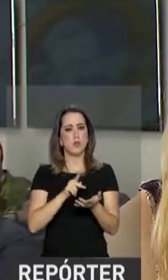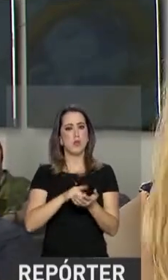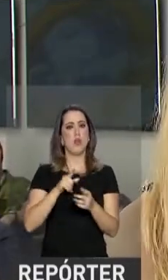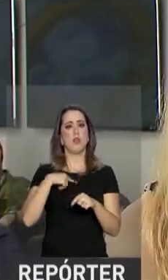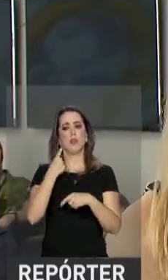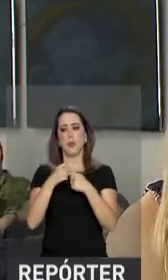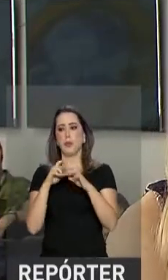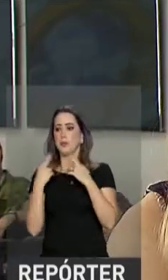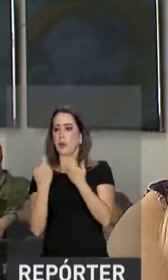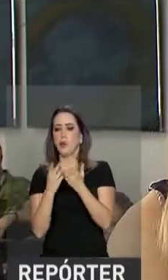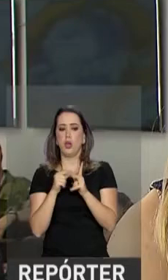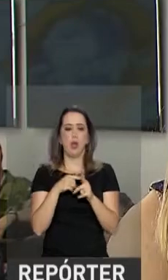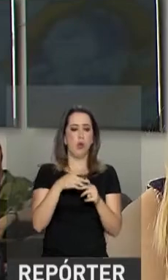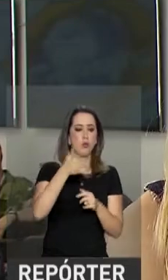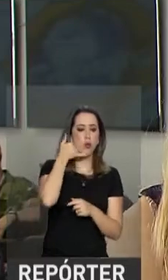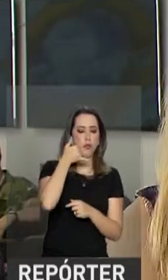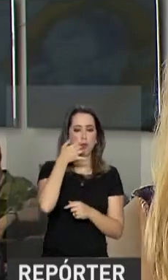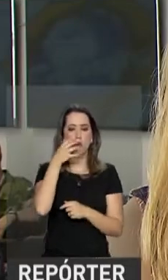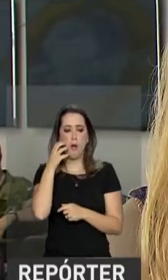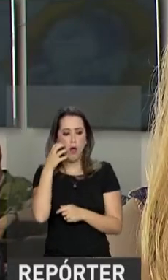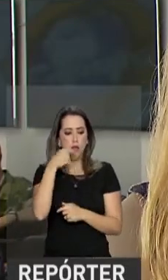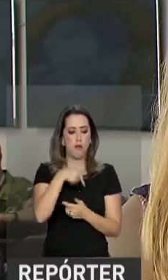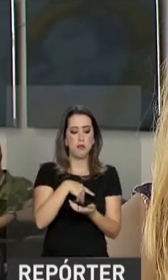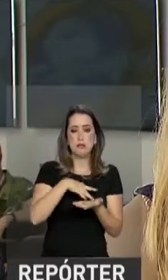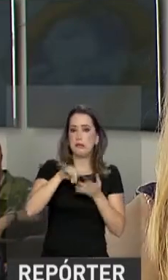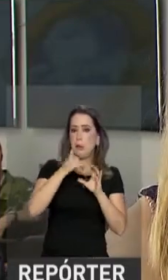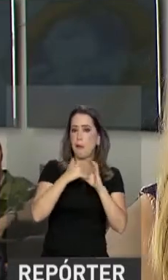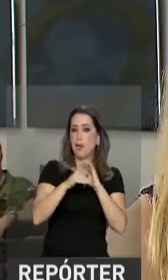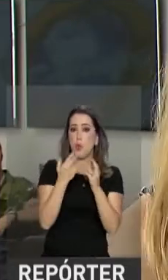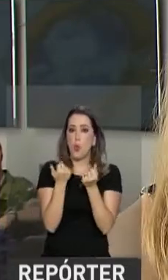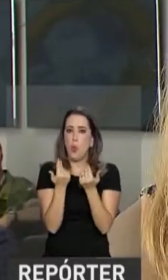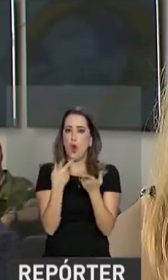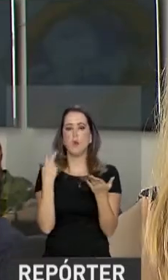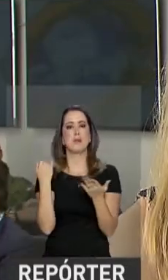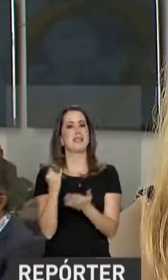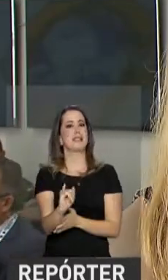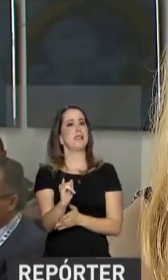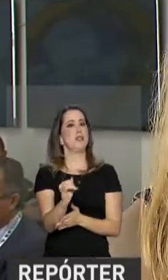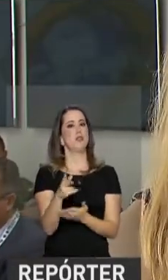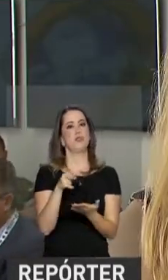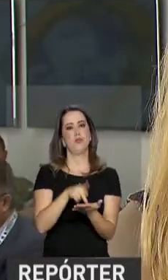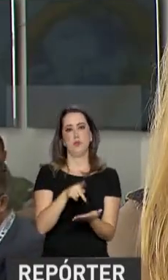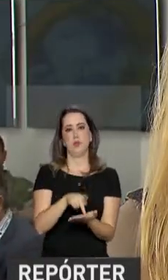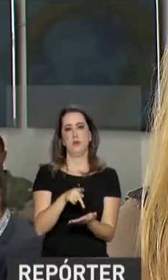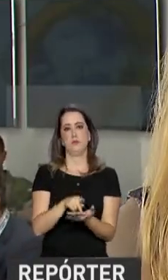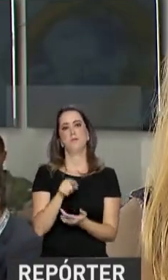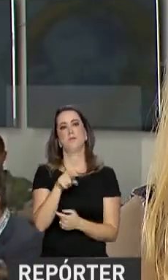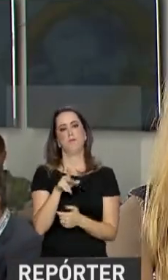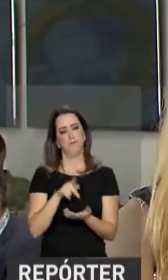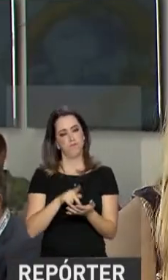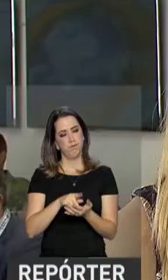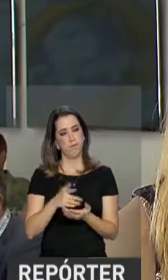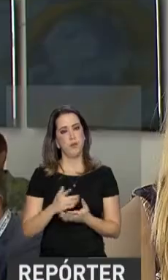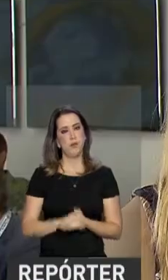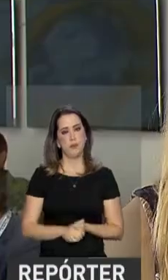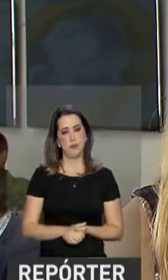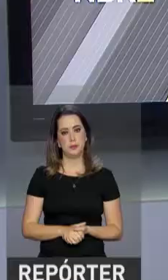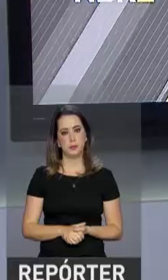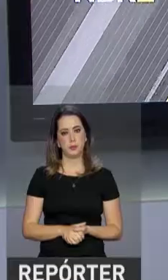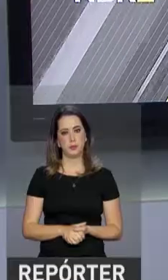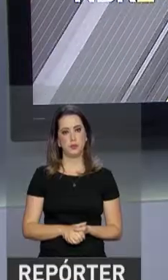reuniões, os telefonemas, os e-mails, exatamente como aconteceria se estivéssemos, por exemplo, na República Central